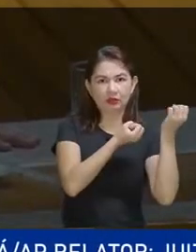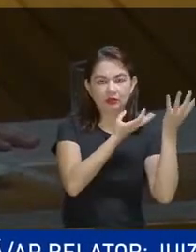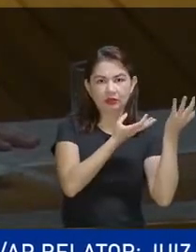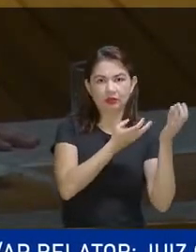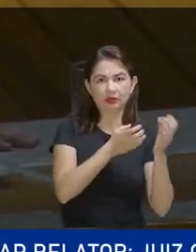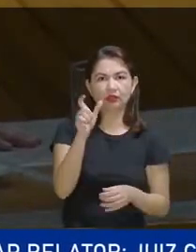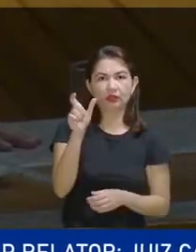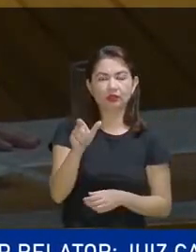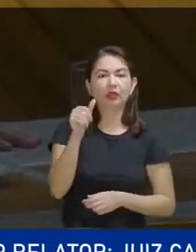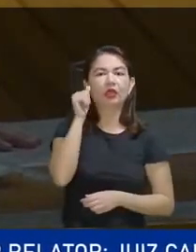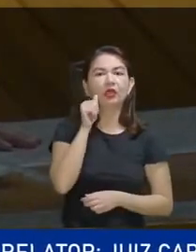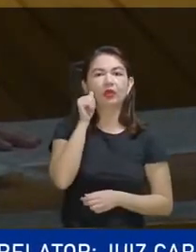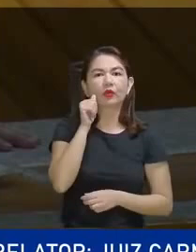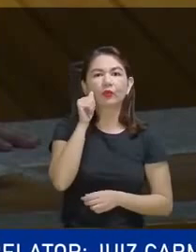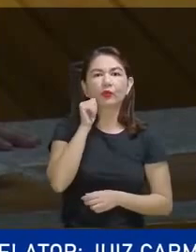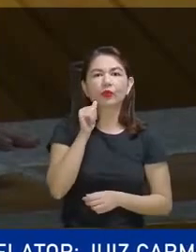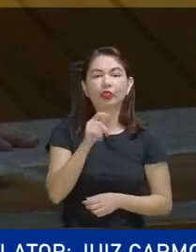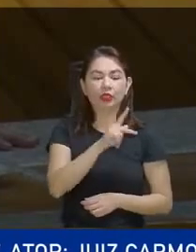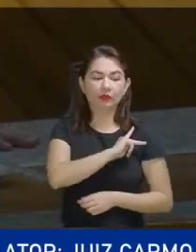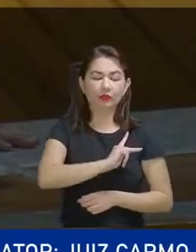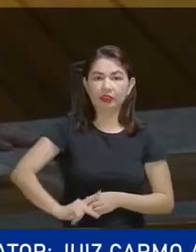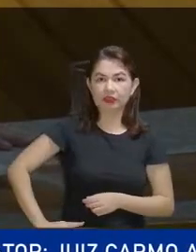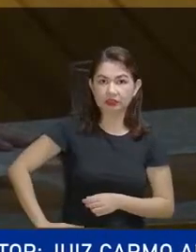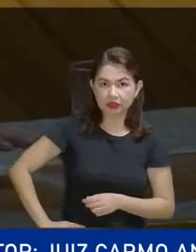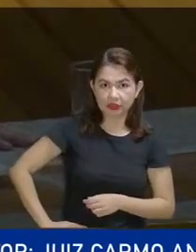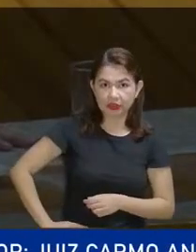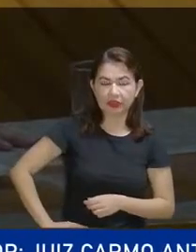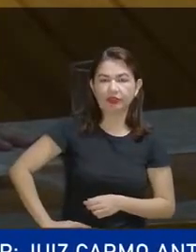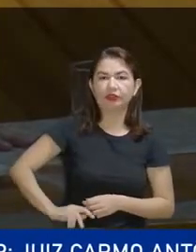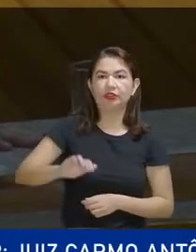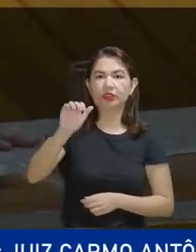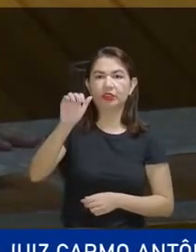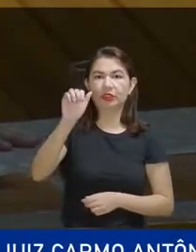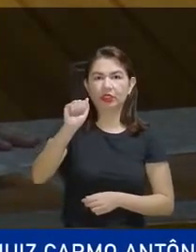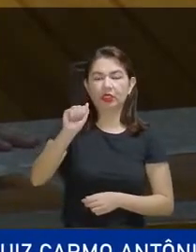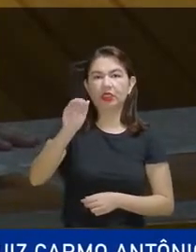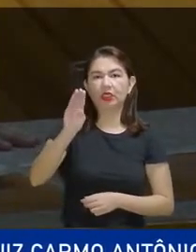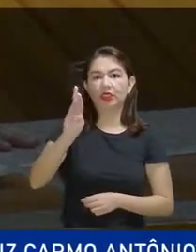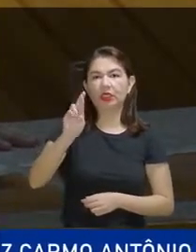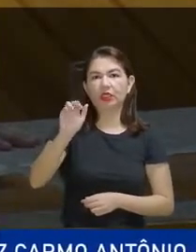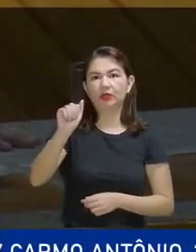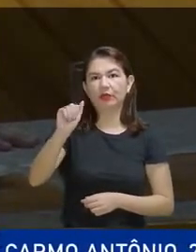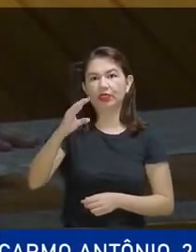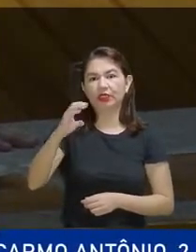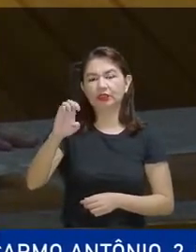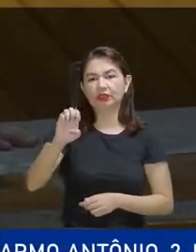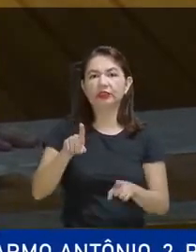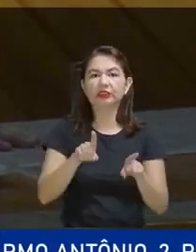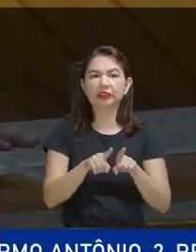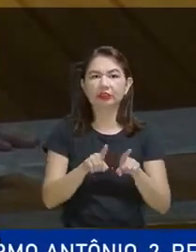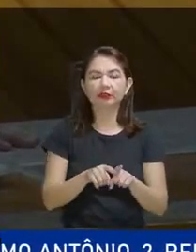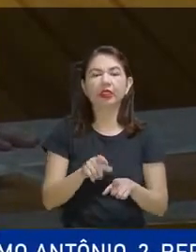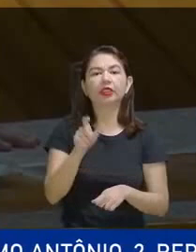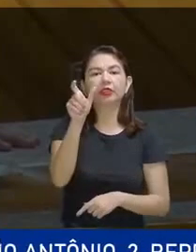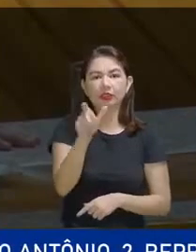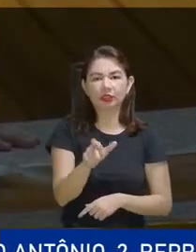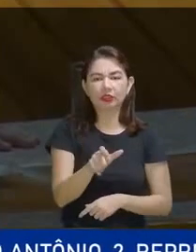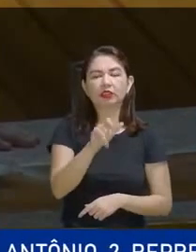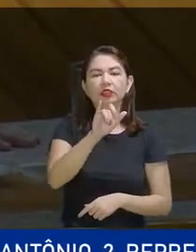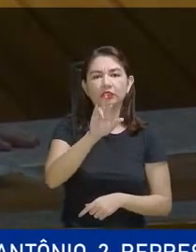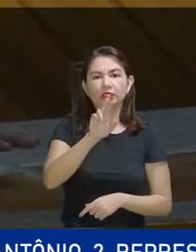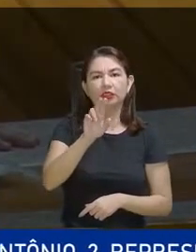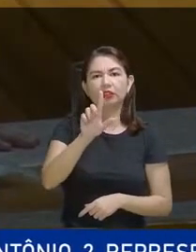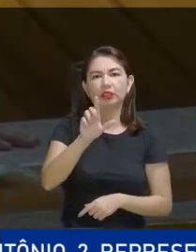de uma senhora que se dizia presidente da Fundação Abrace, ou do Grupo Abrace, e do próprio Irlon.